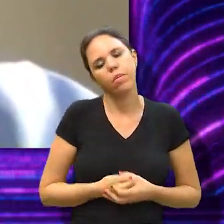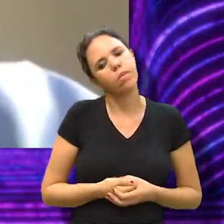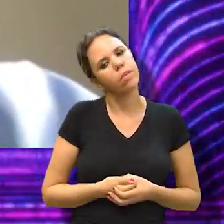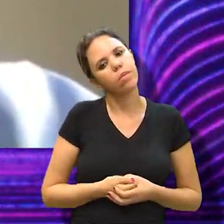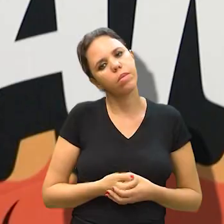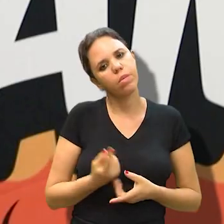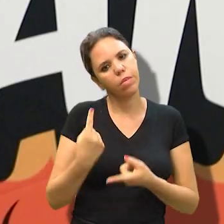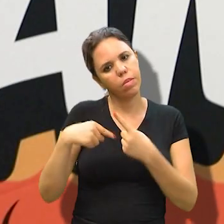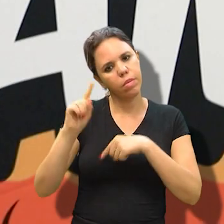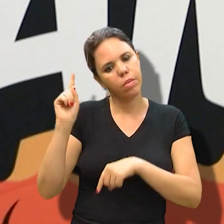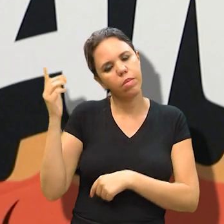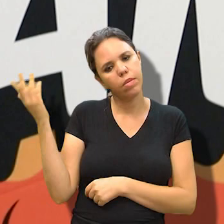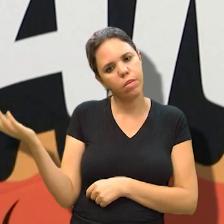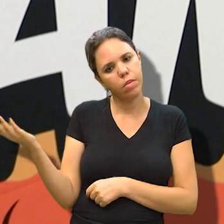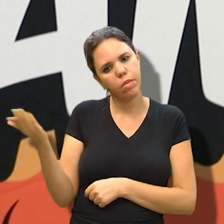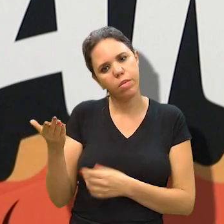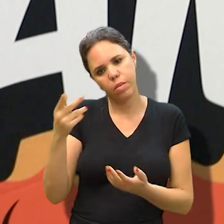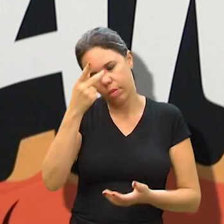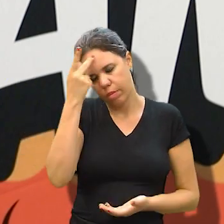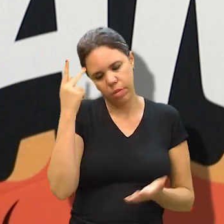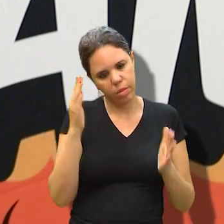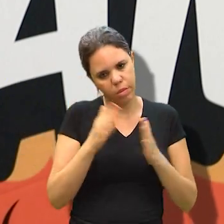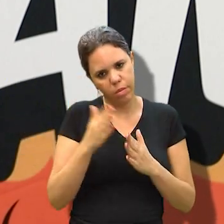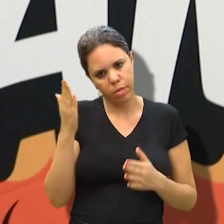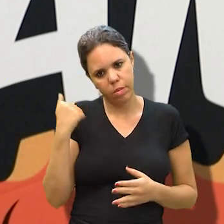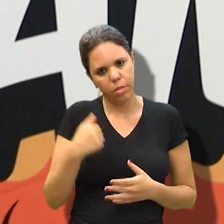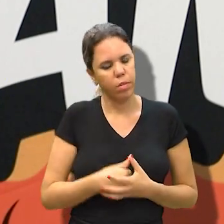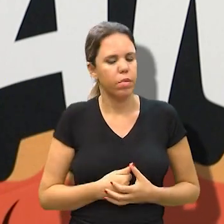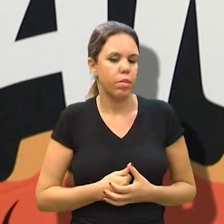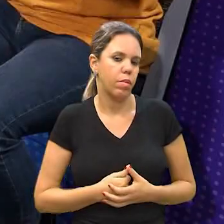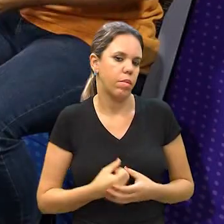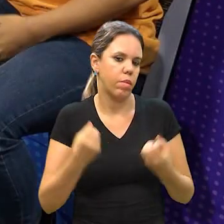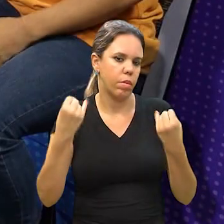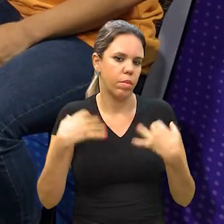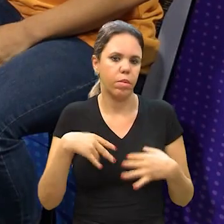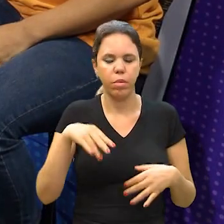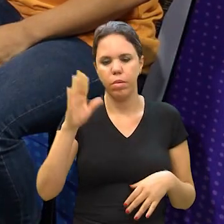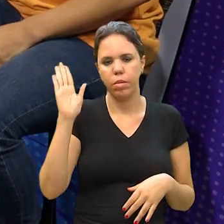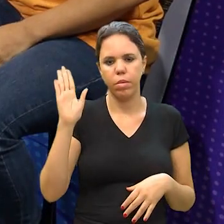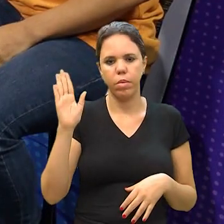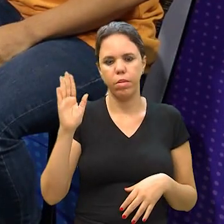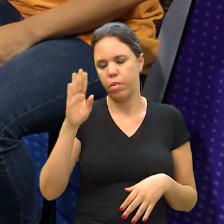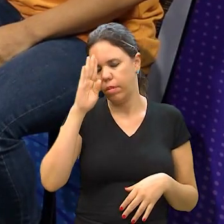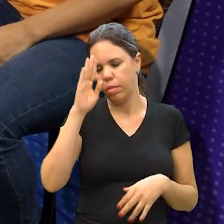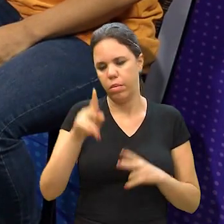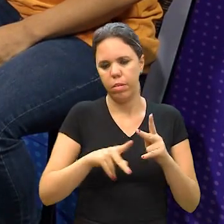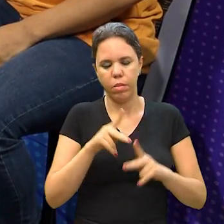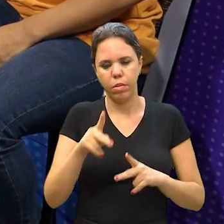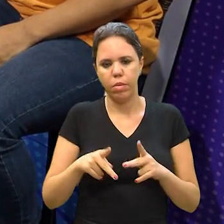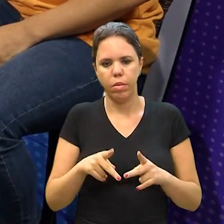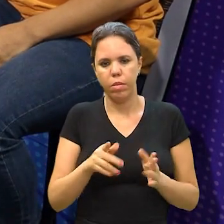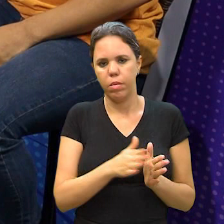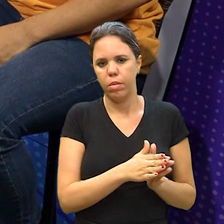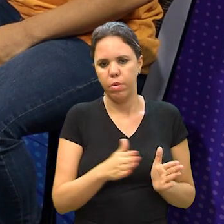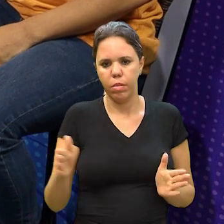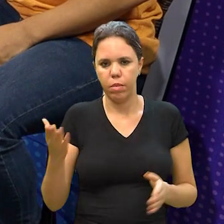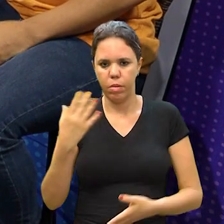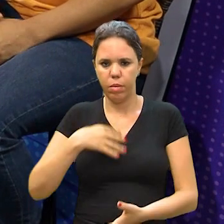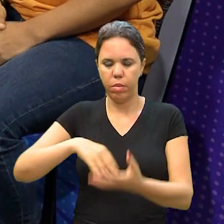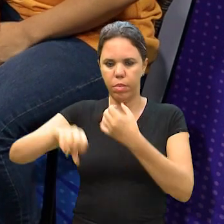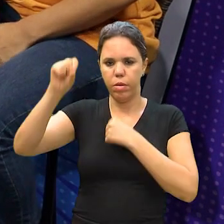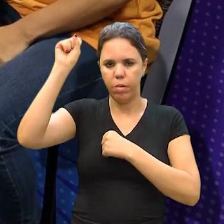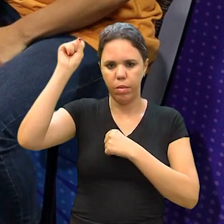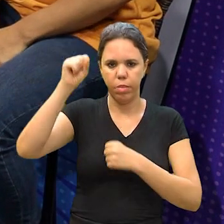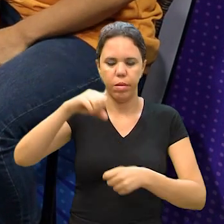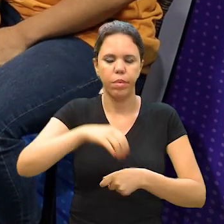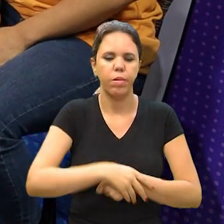se fosse um projeto. Sensacional. Agora o pessoal de casa quer saber, né? Então, conta um pouco mais sobre o protagonista, a jornada do